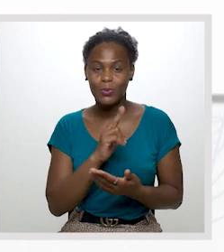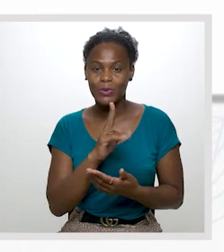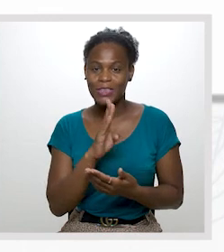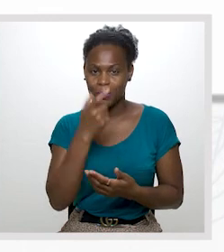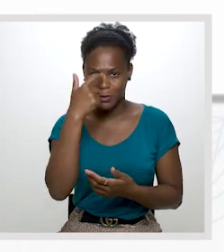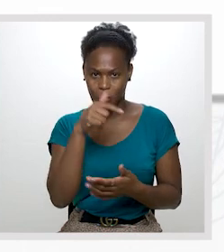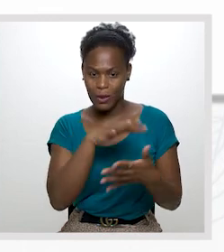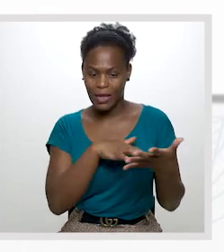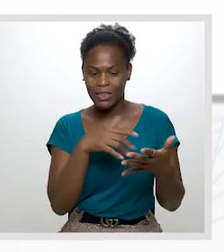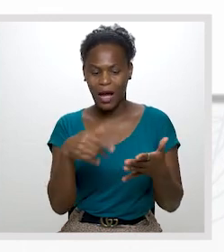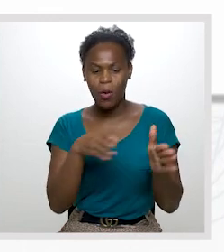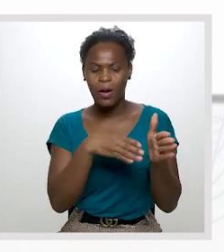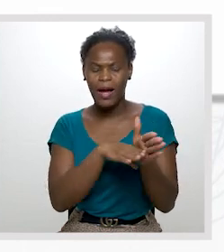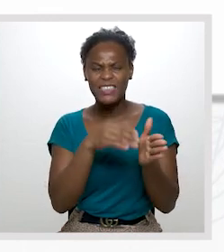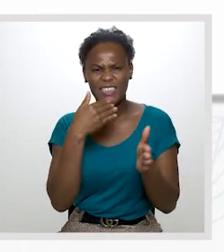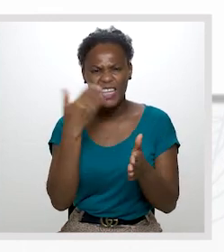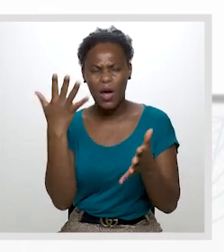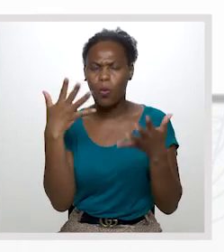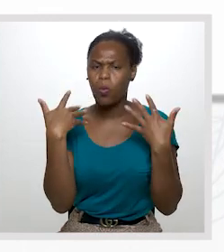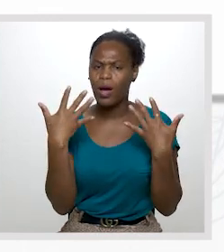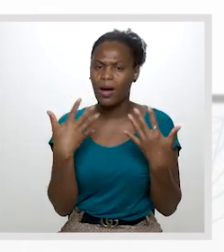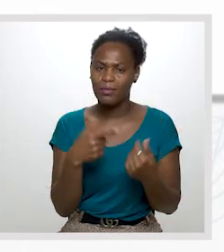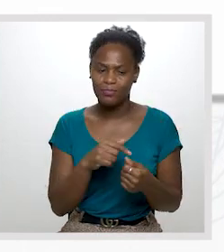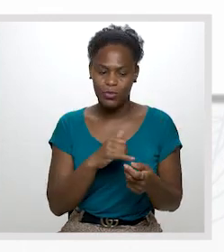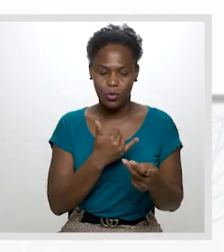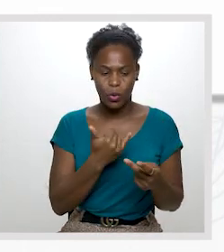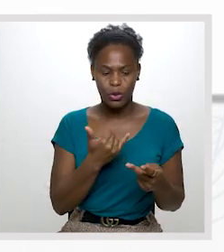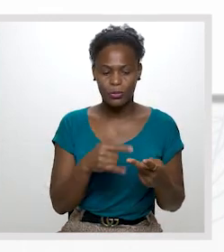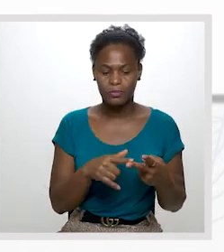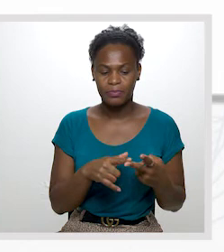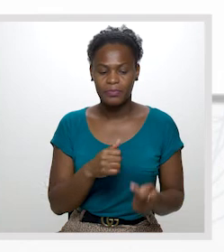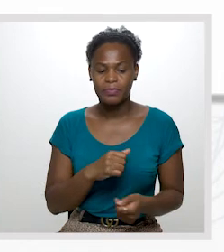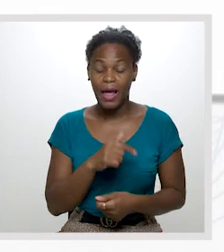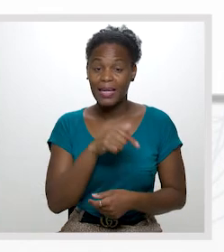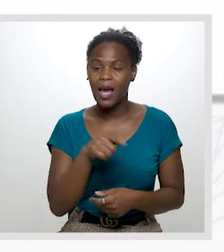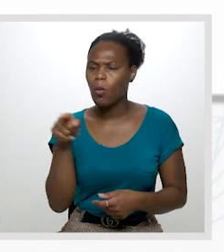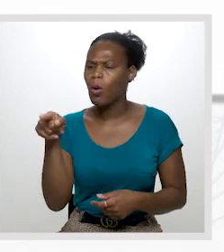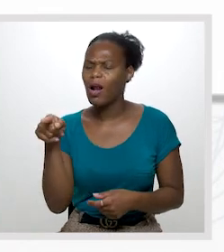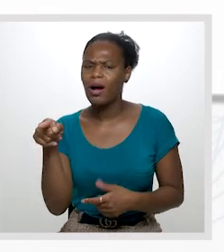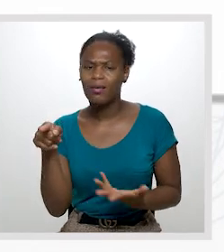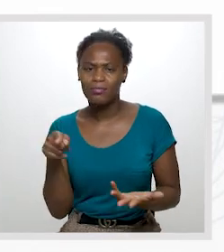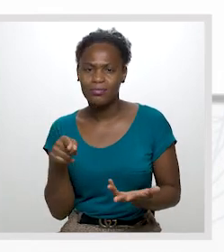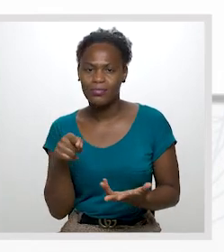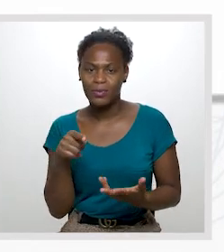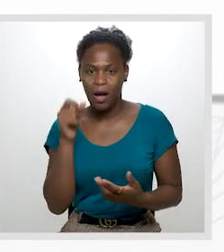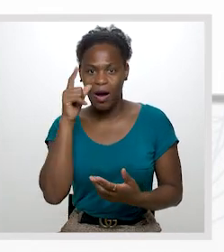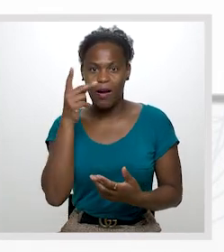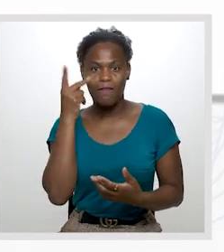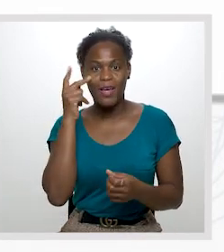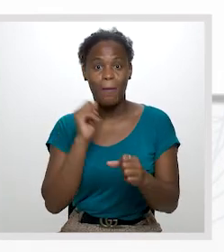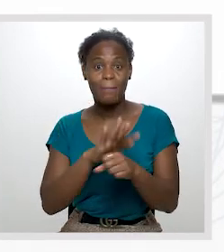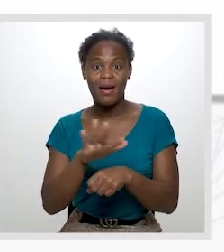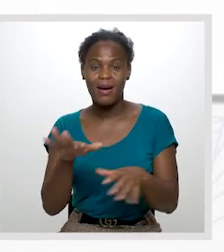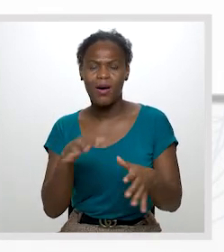sujeito poético encontra-se num cais numa manhã de verão. 2. Aqui e